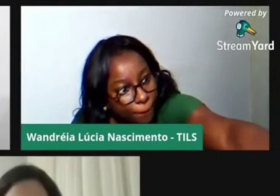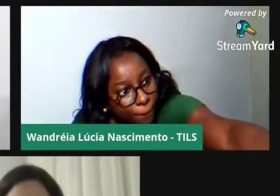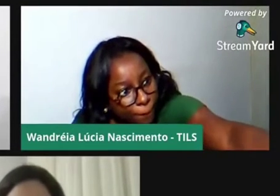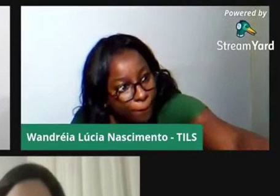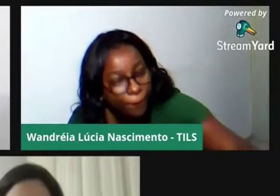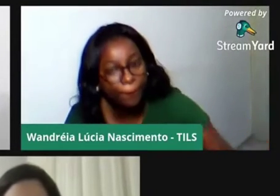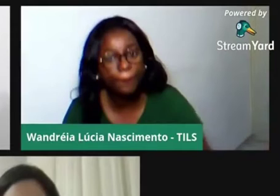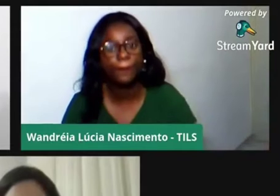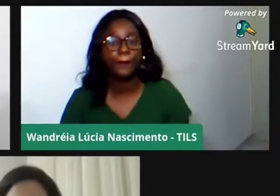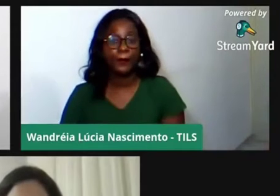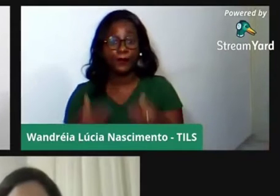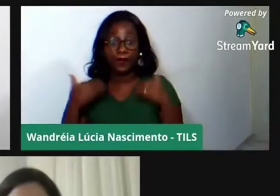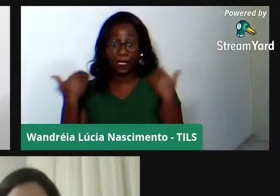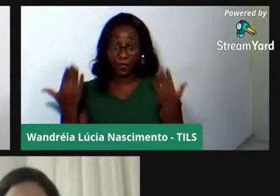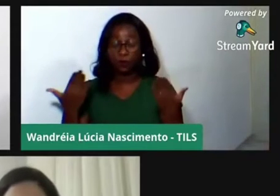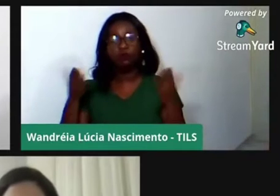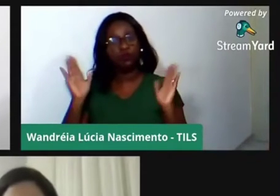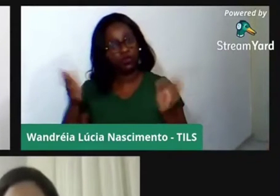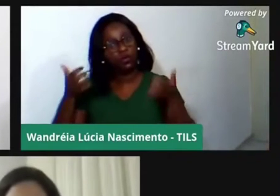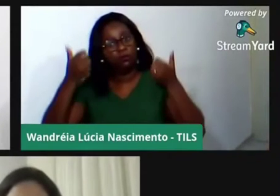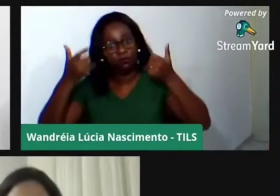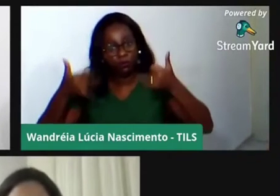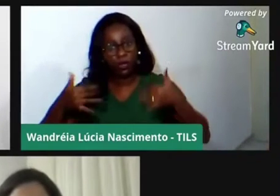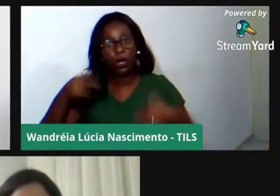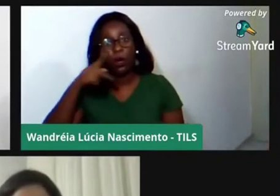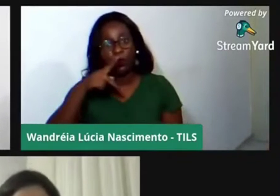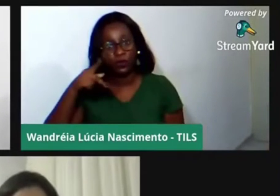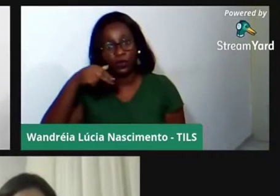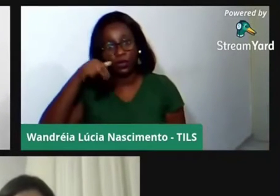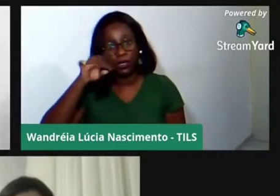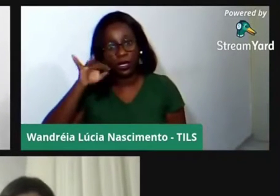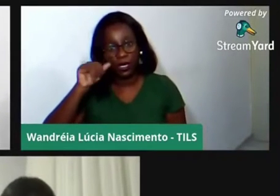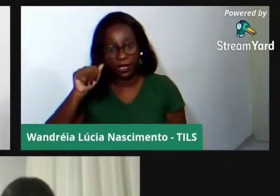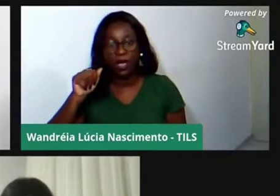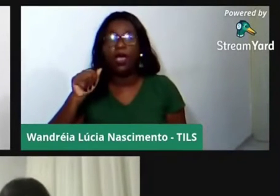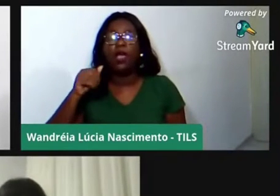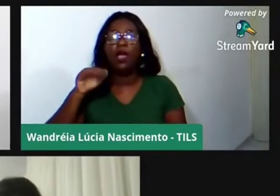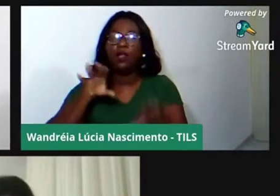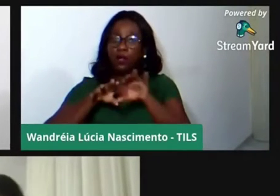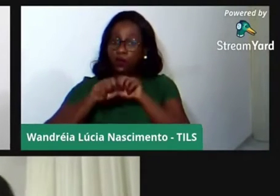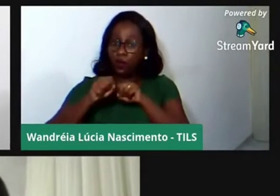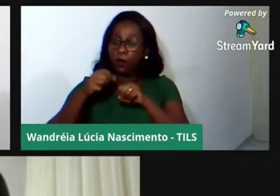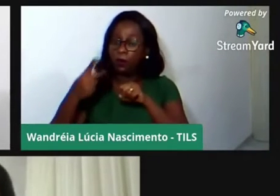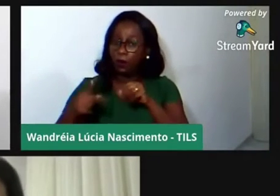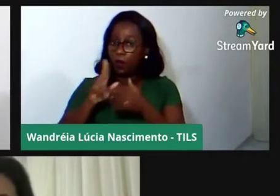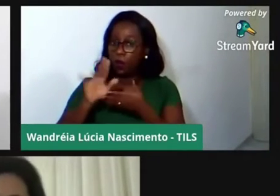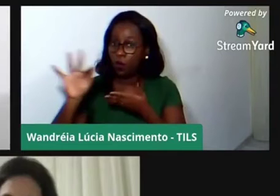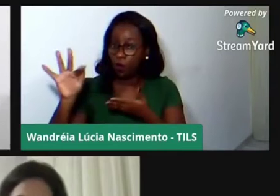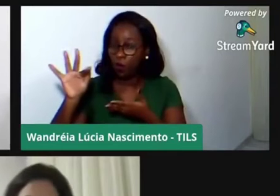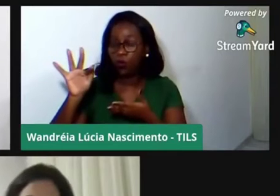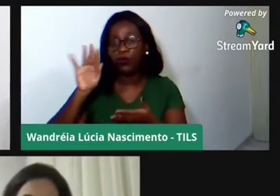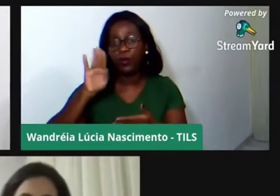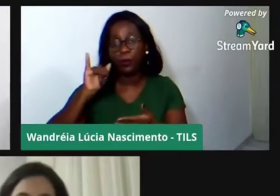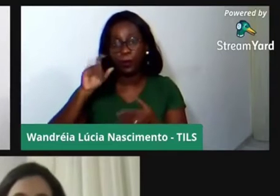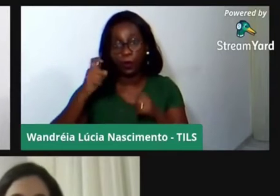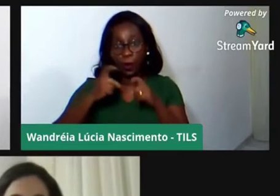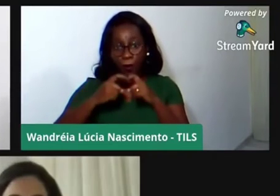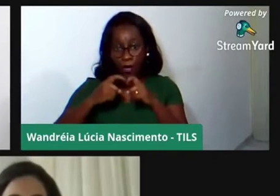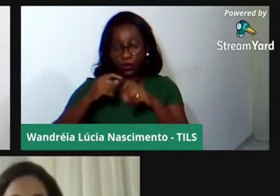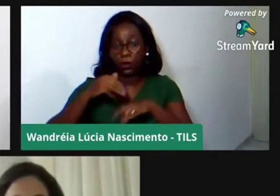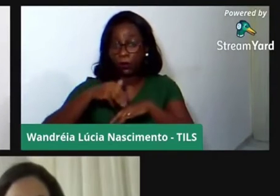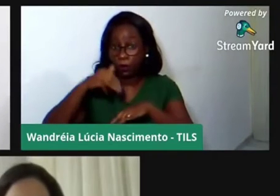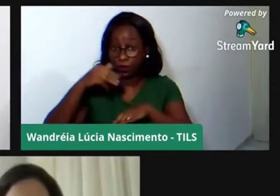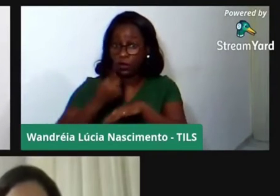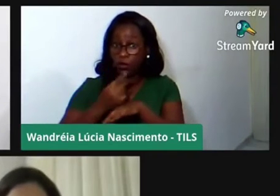Então, como eu comentei, a professora Natália, ela é biomédica, formada aqui pela UF. Ela tem mestrado e doutorado em